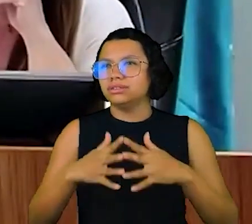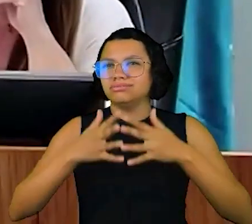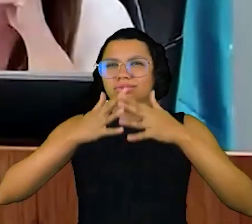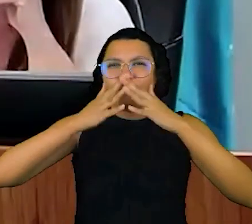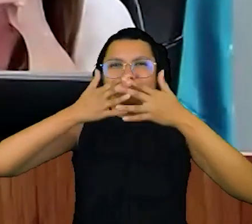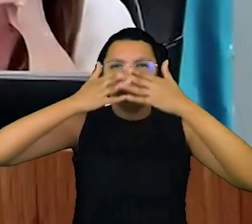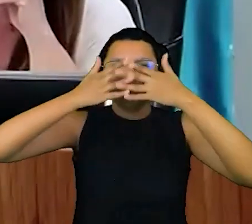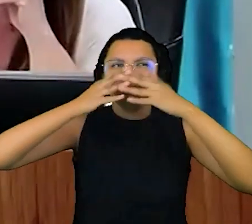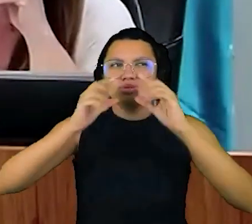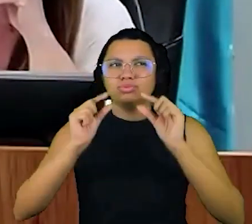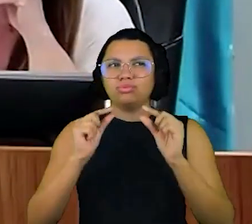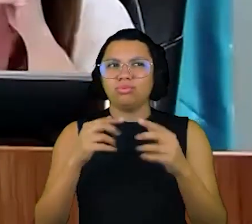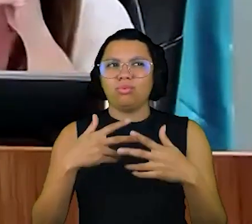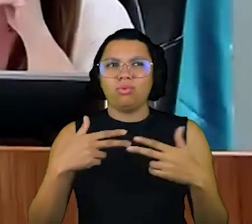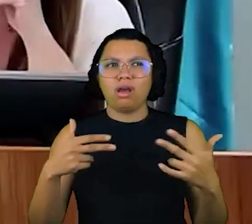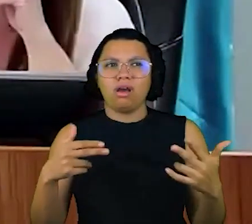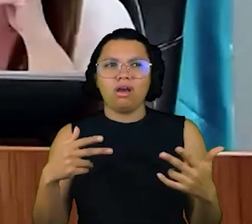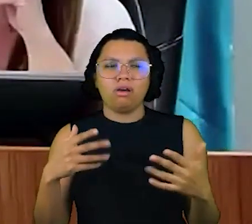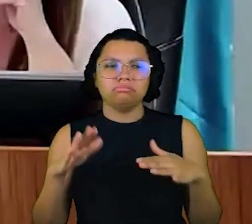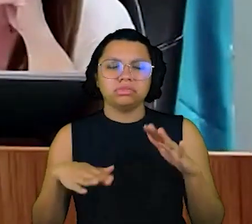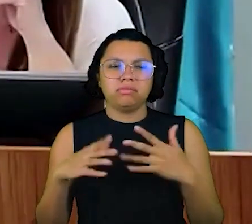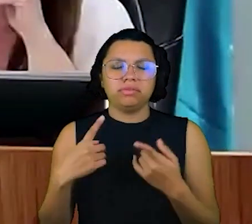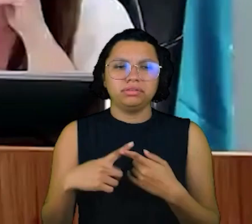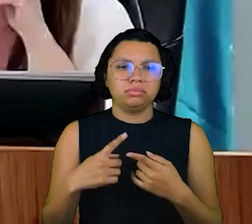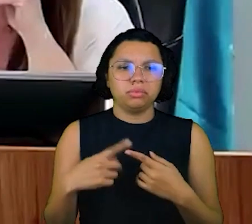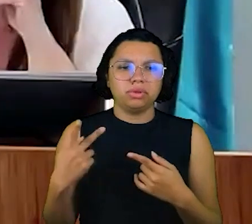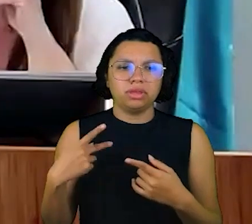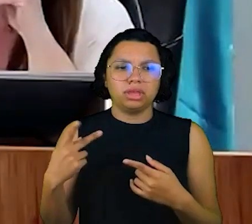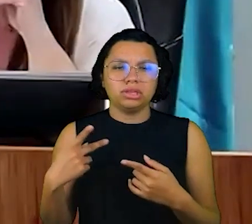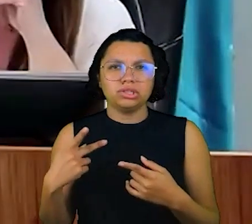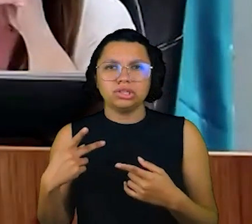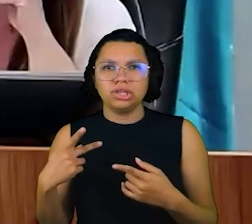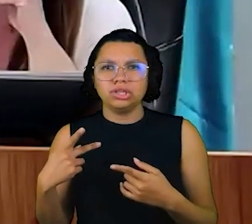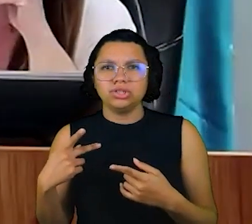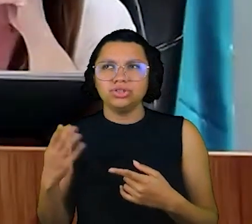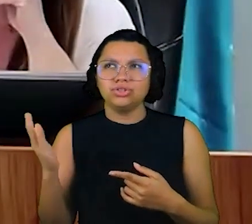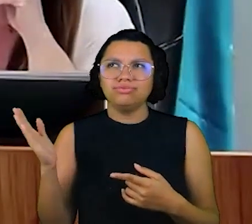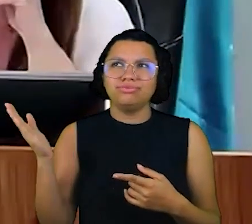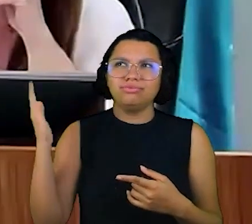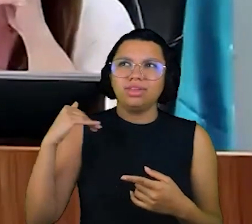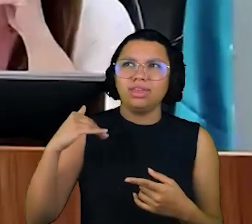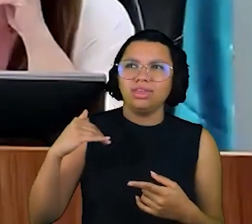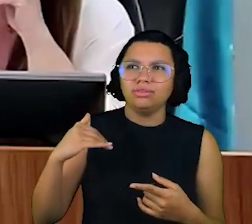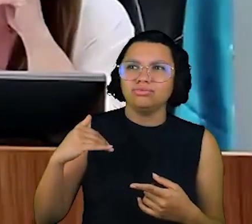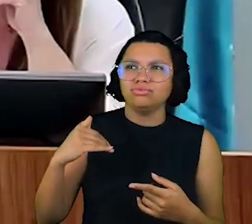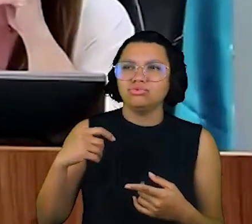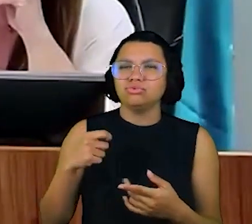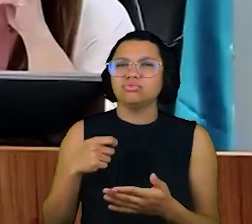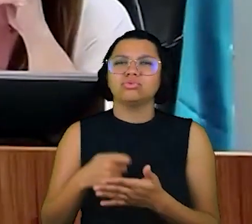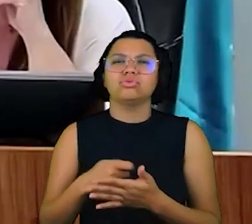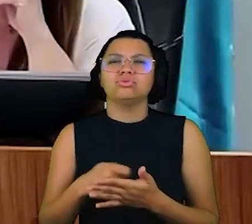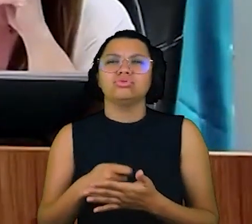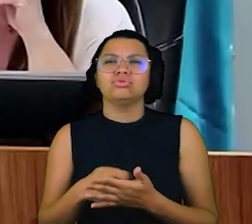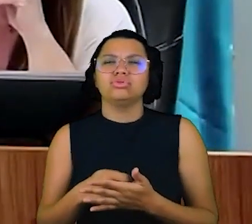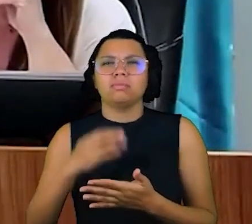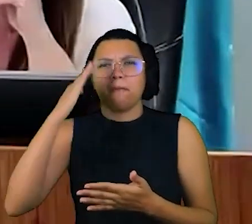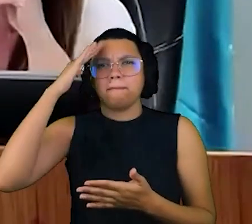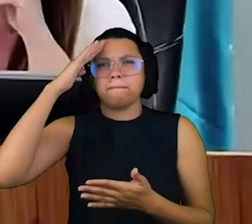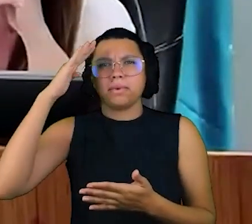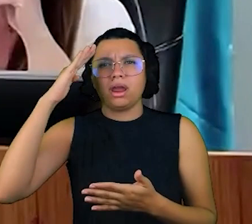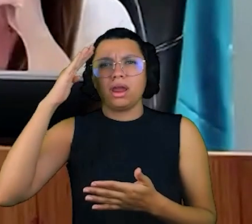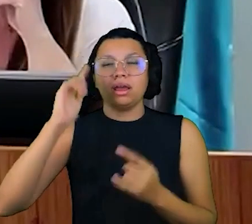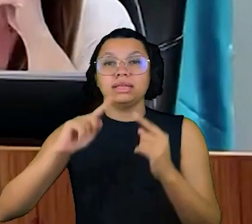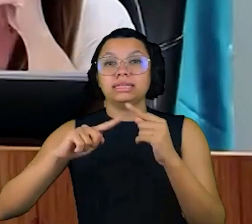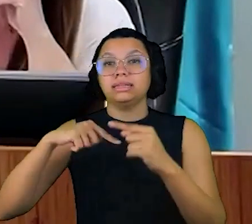confundimos um pouco as coisas, não é? Talvez porque nós tenhamos migrado de um regime ditatorial para um regime de